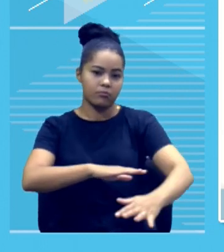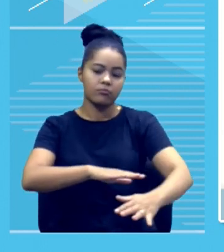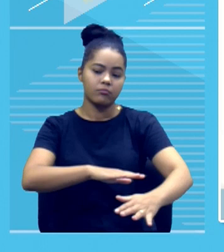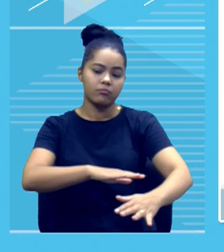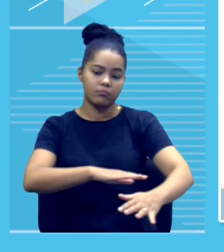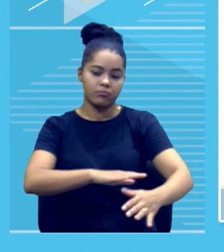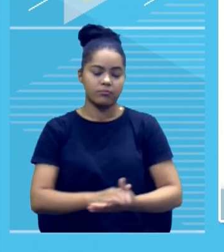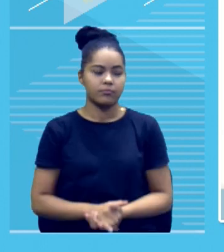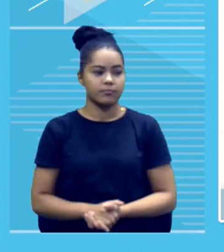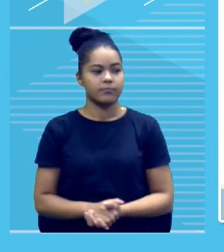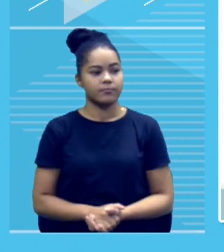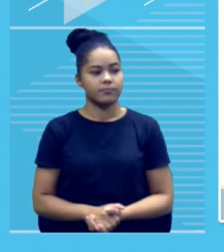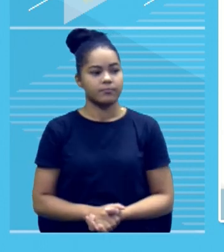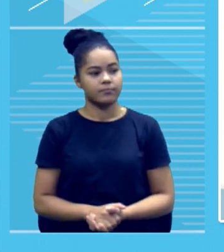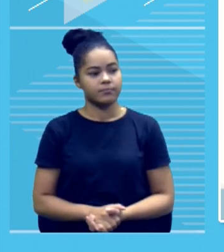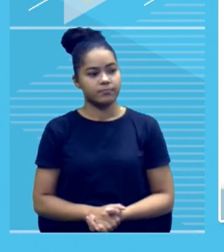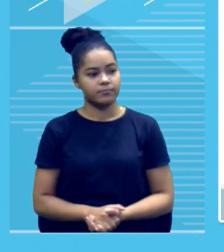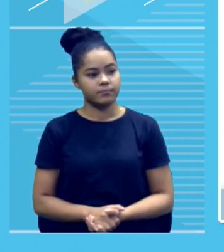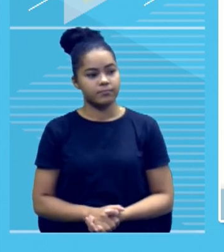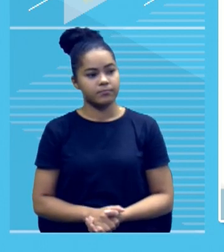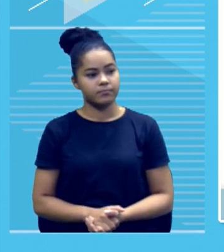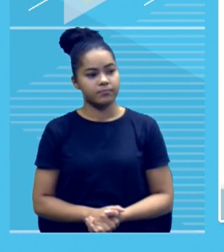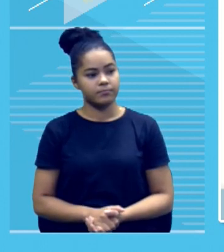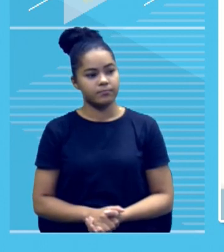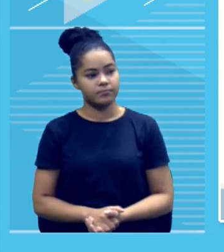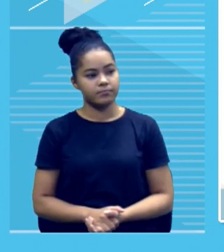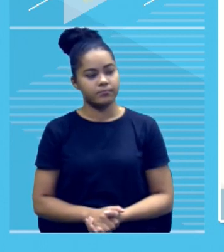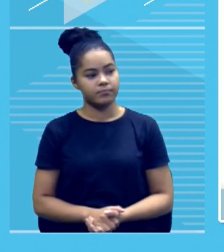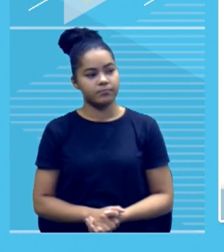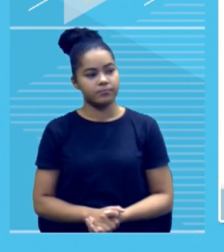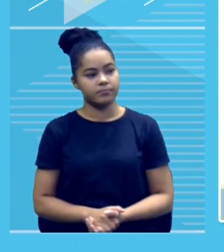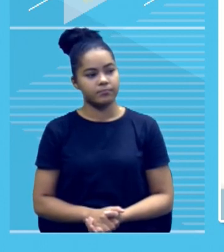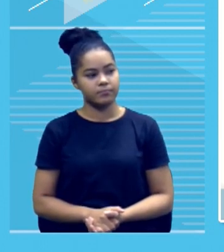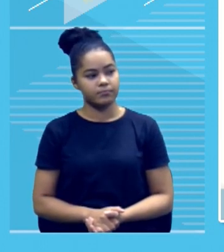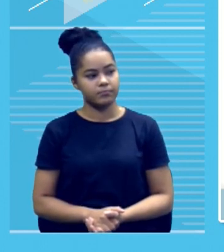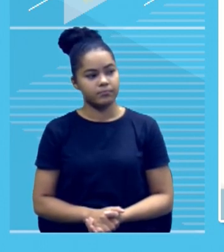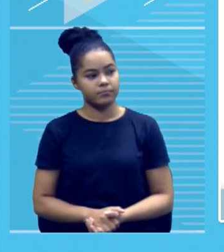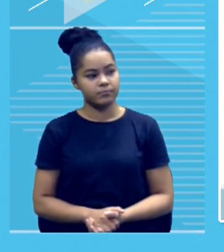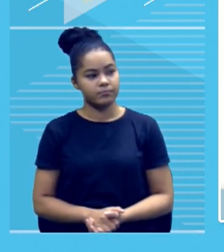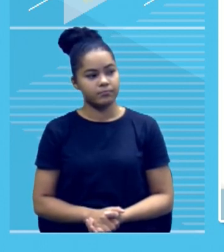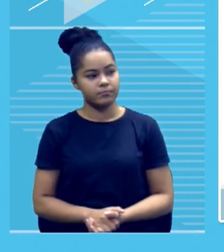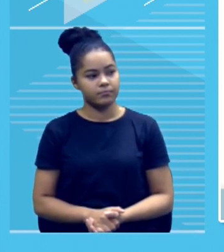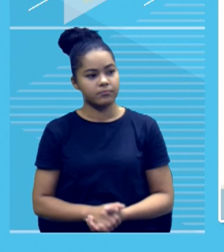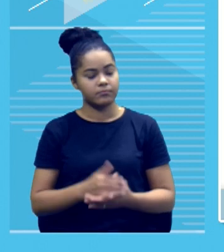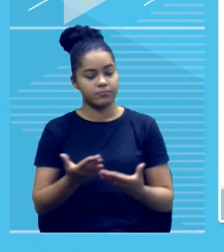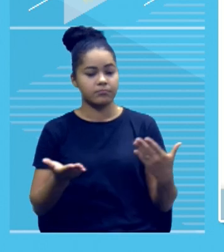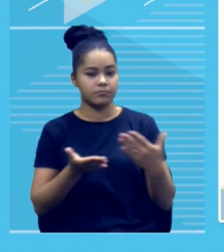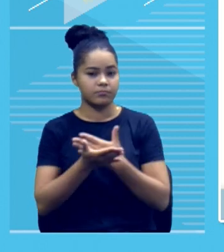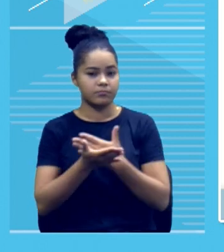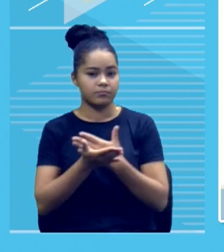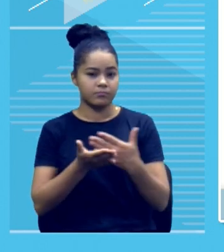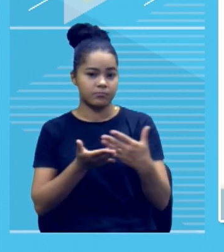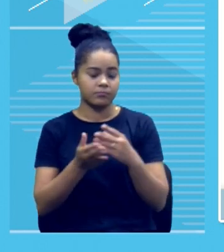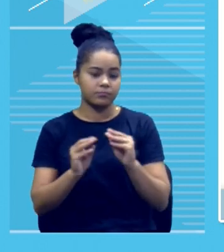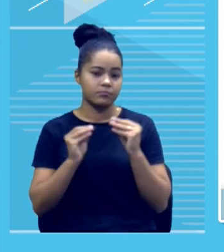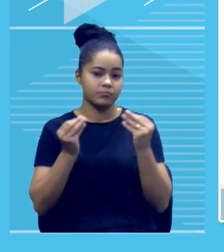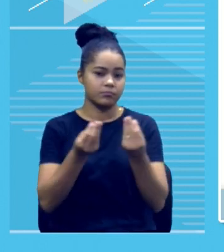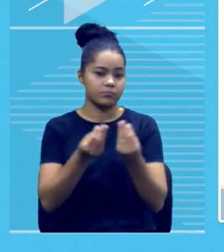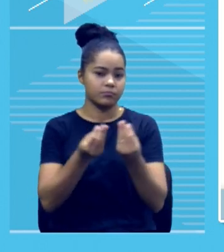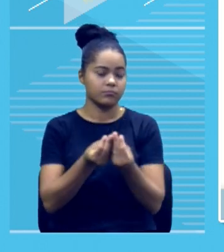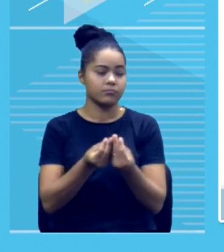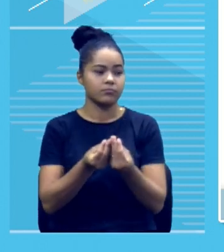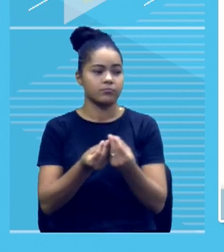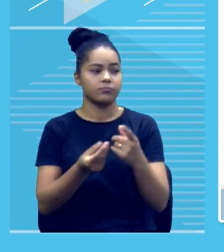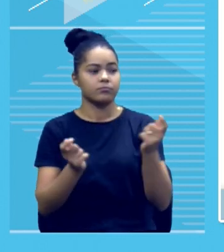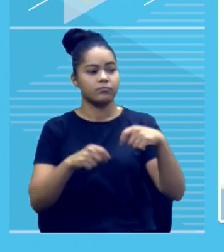É o que nós vamos abordar agora. Tá? Olha aqui. Algumas substâncias são capazes de provocar o desvio da